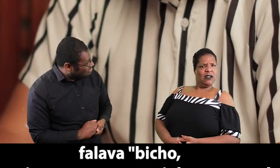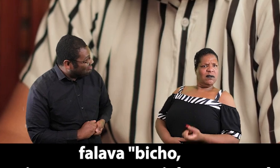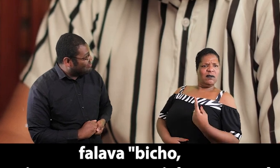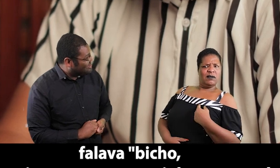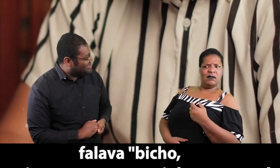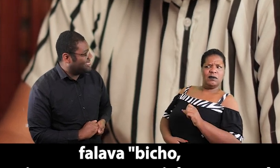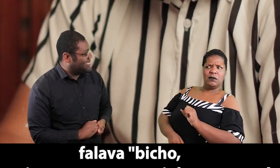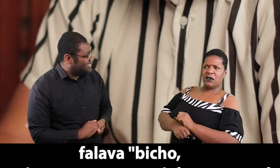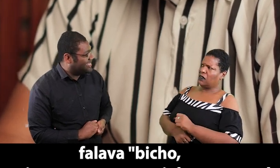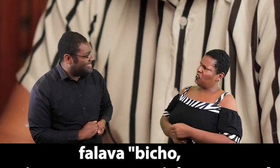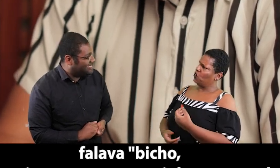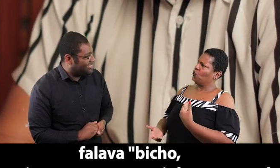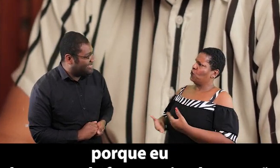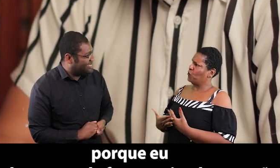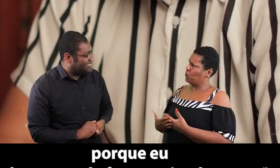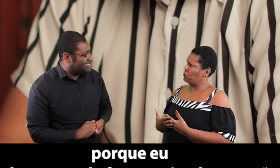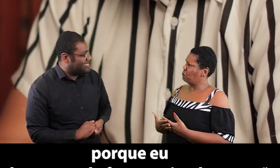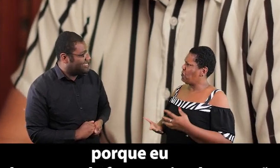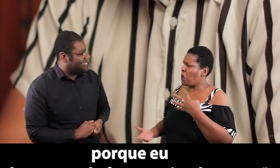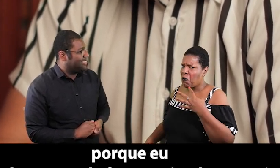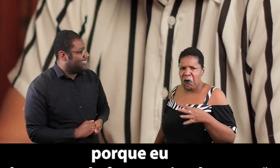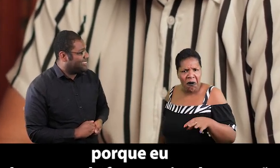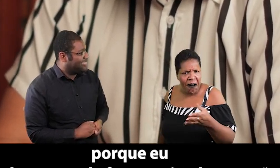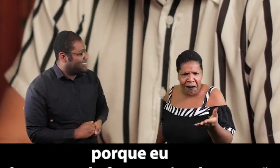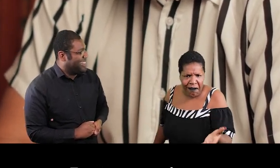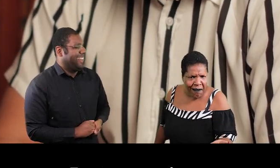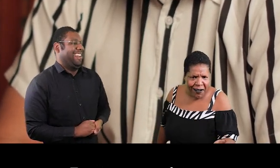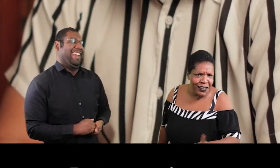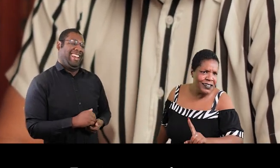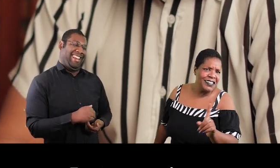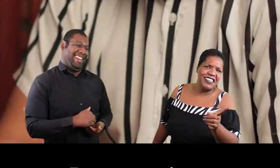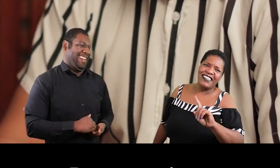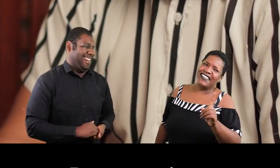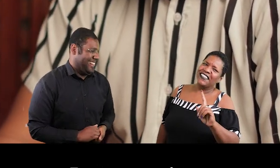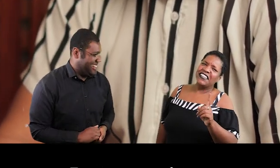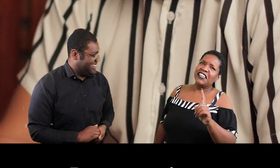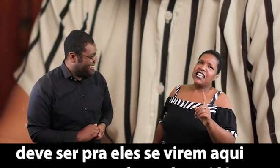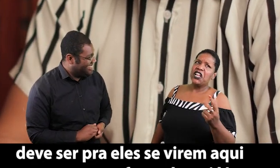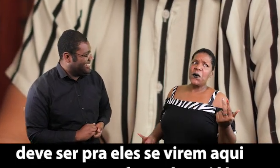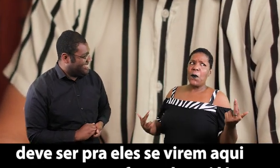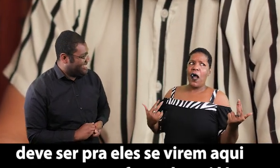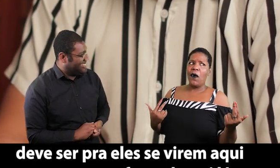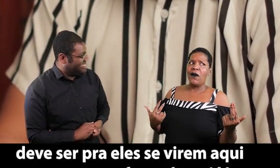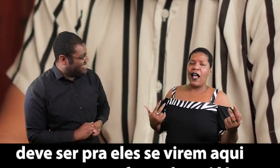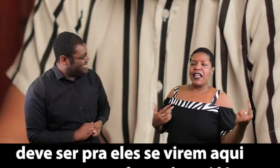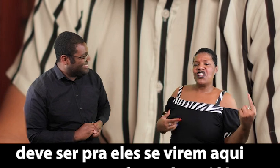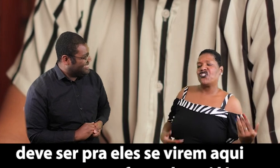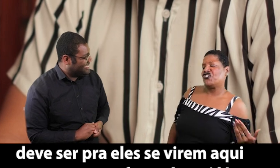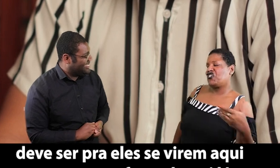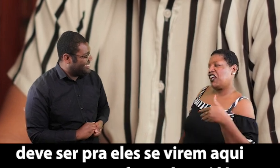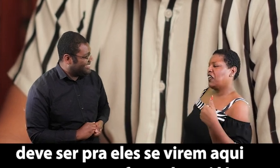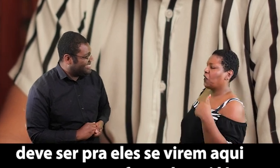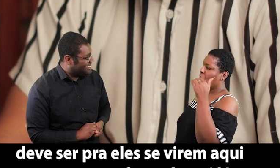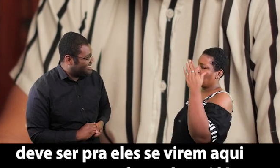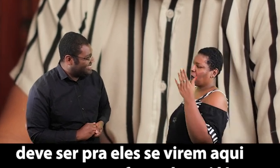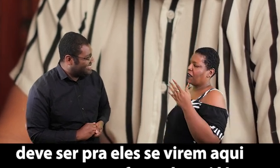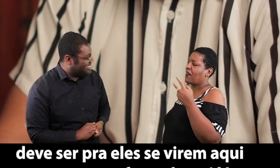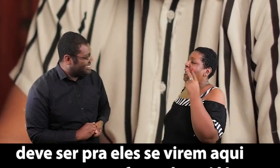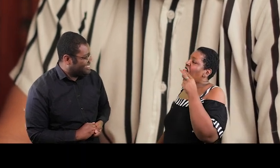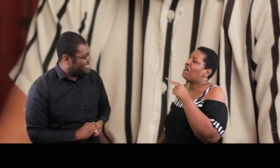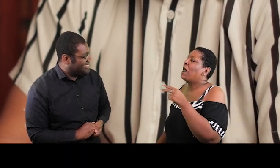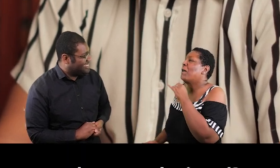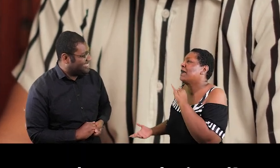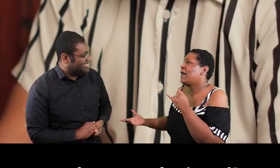bicho, eu preciso parar um tempinho pra estudar, porque eu não dou conta de fazer assim de cara, não. E a mesma Tá coisa louco. deve ser pra eles, né? Se vir aqui e ver a gente fazendo, sei